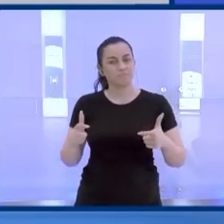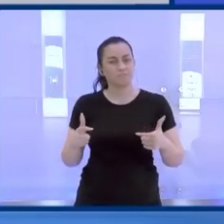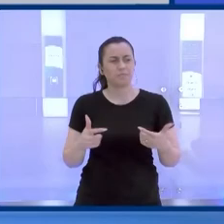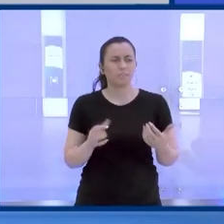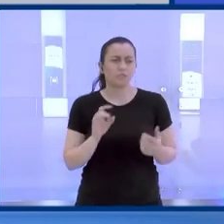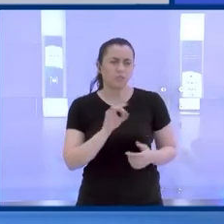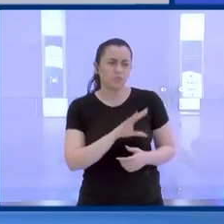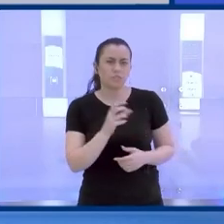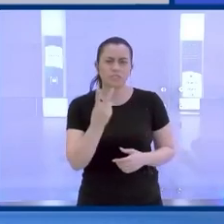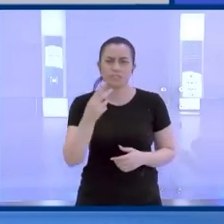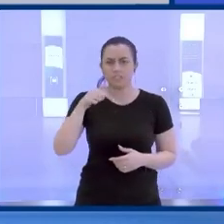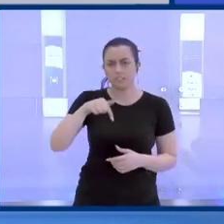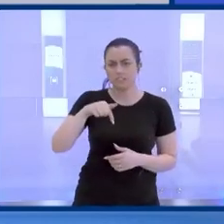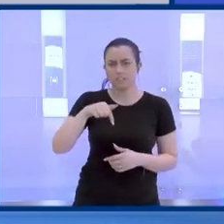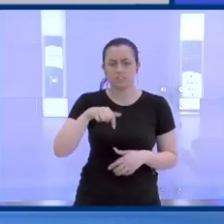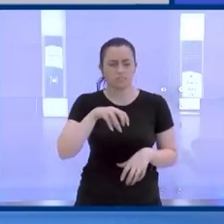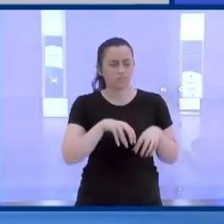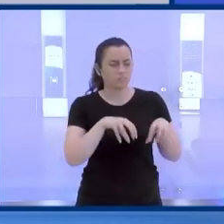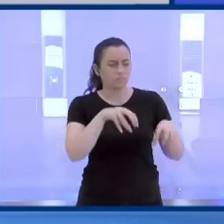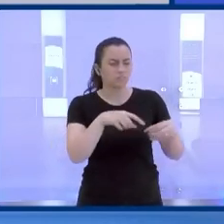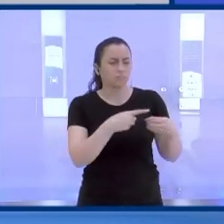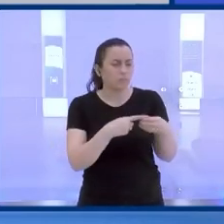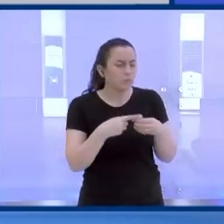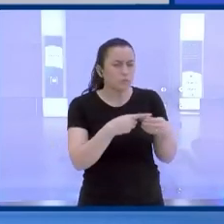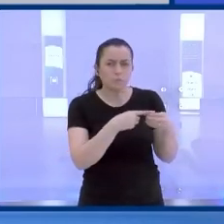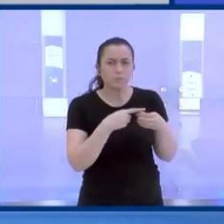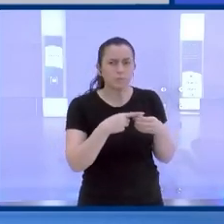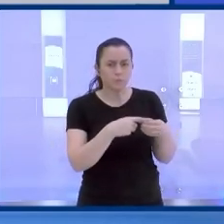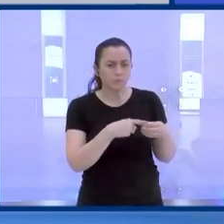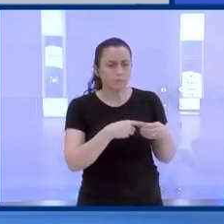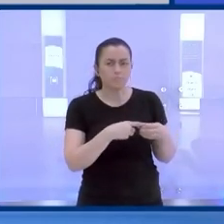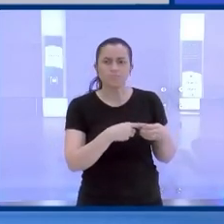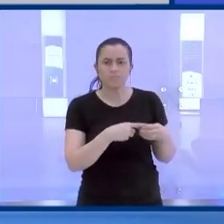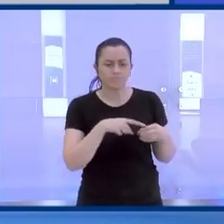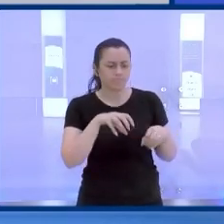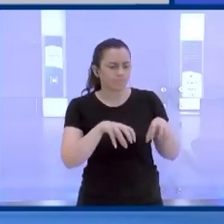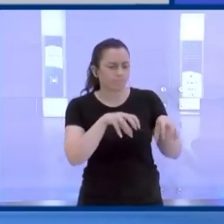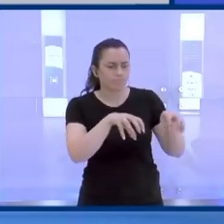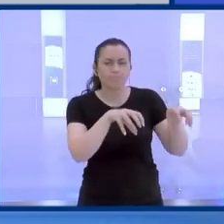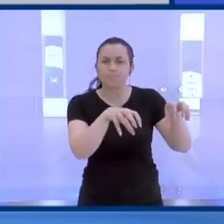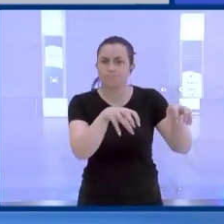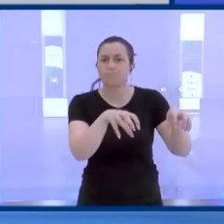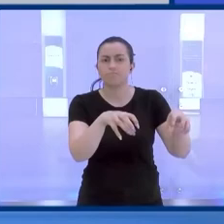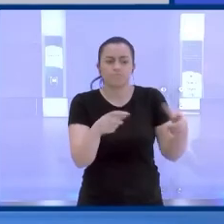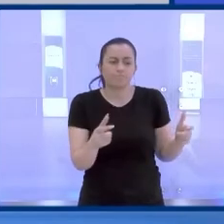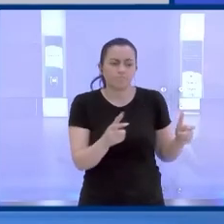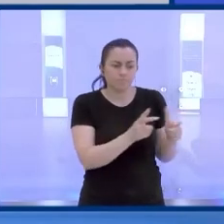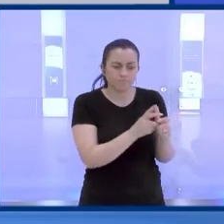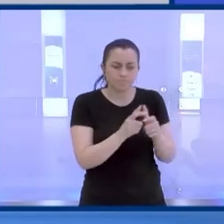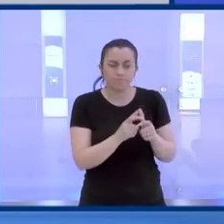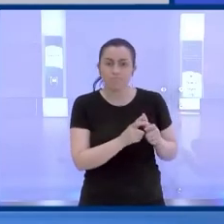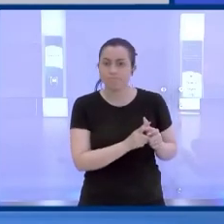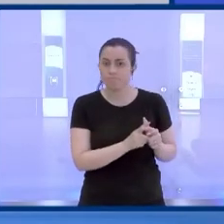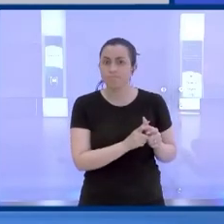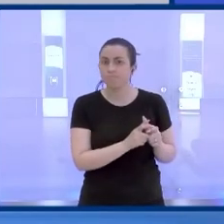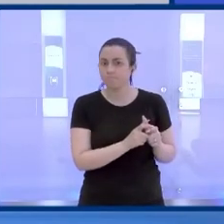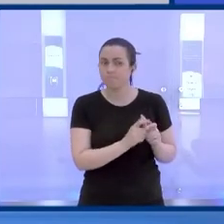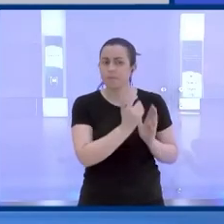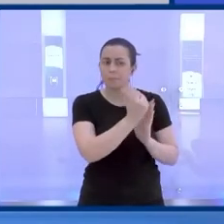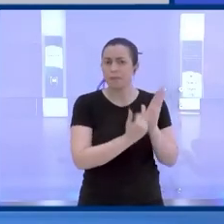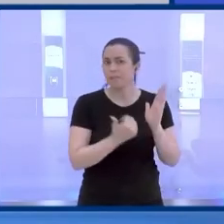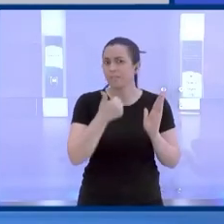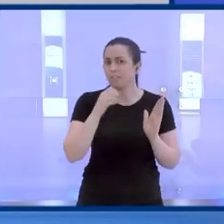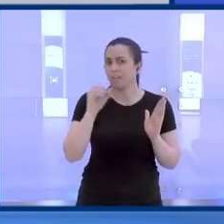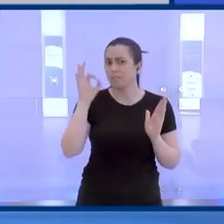27 municípios atendidos, dos 497 municípios do Estado. Menos de